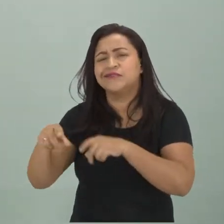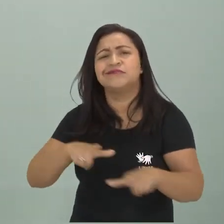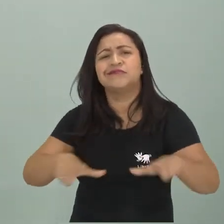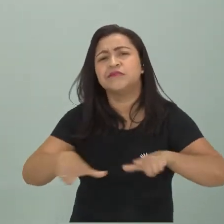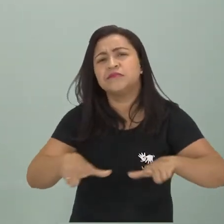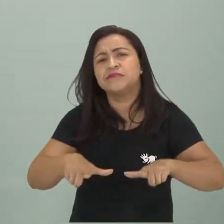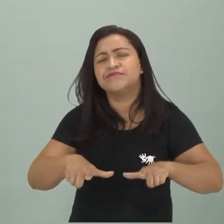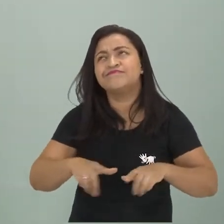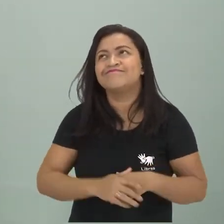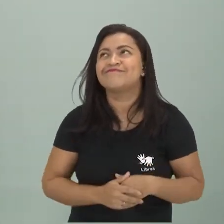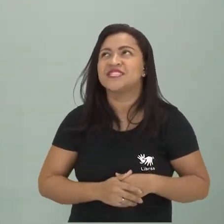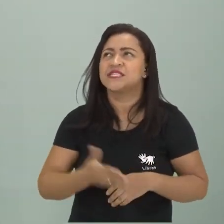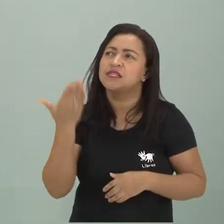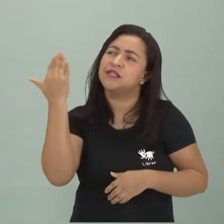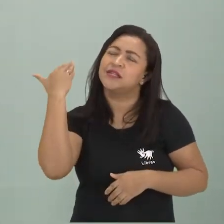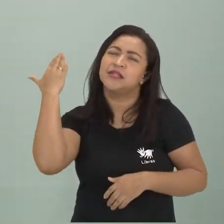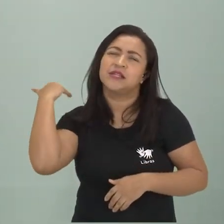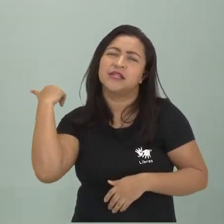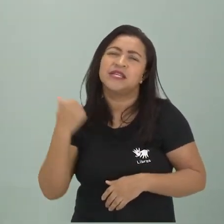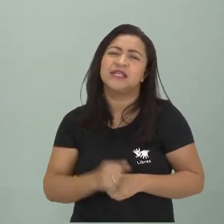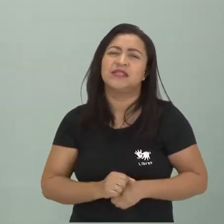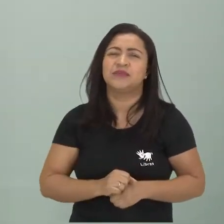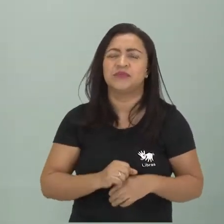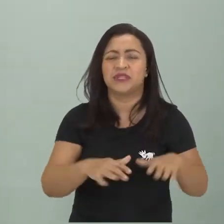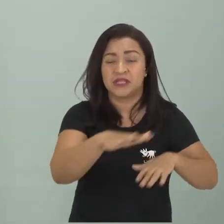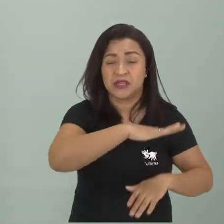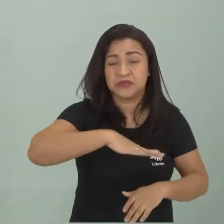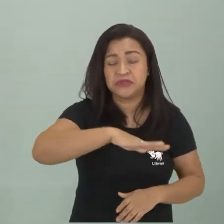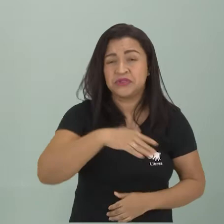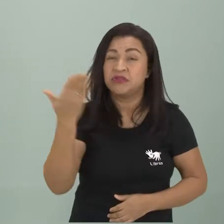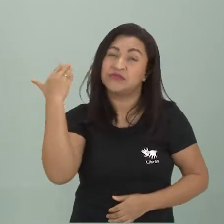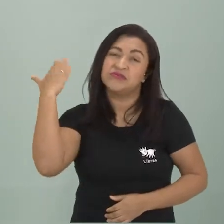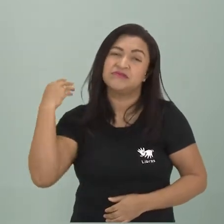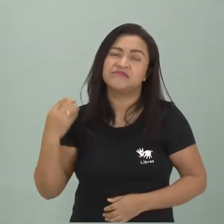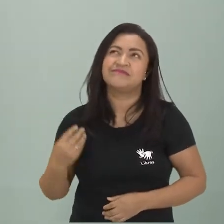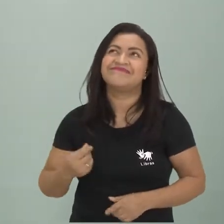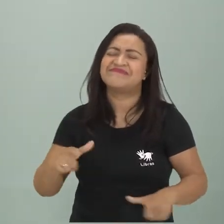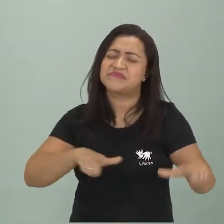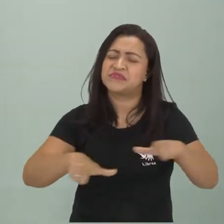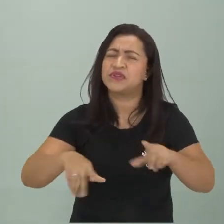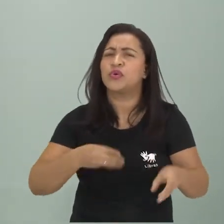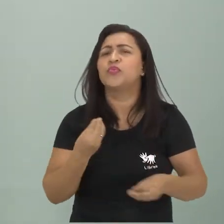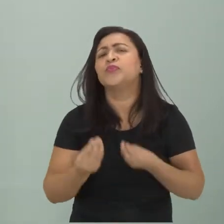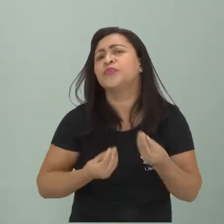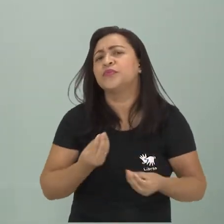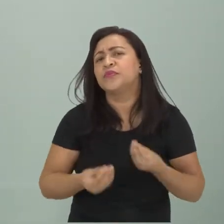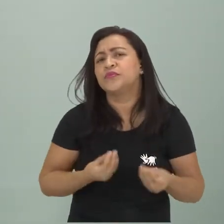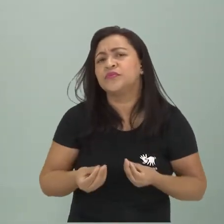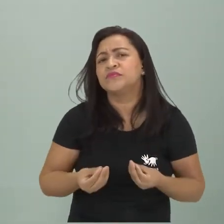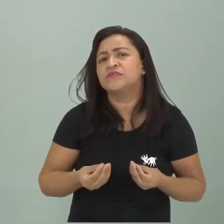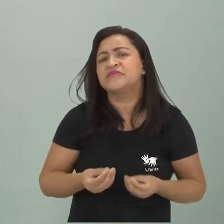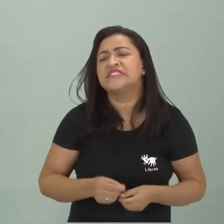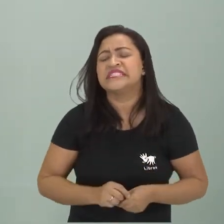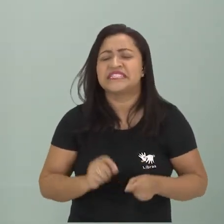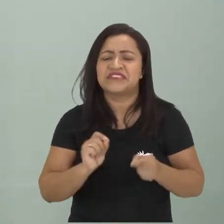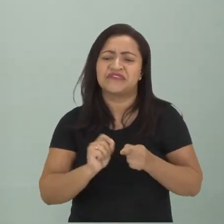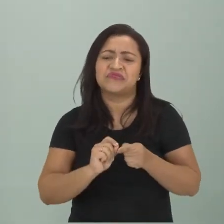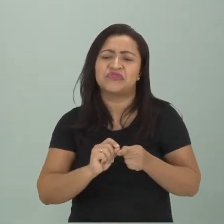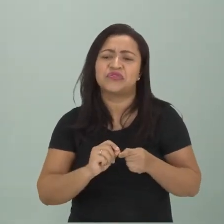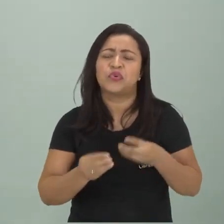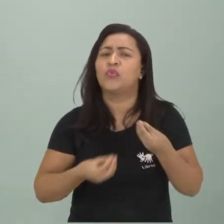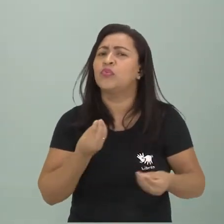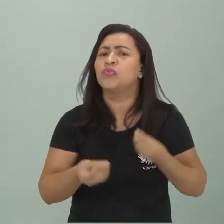época da sociedade antiga, como que aquelas pessoas elas trabalhavam? O que é que elas faziam para poder garantir